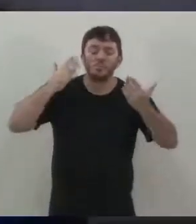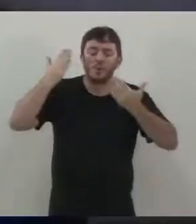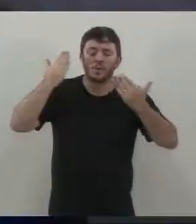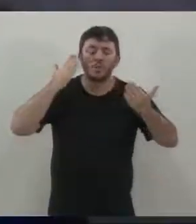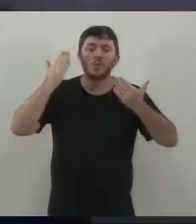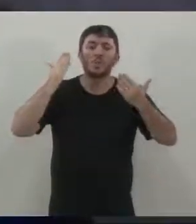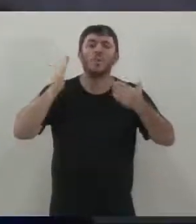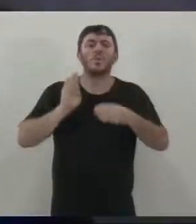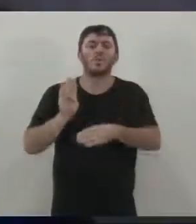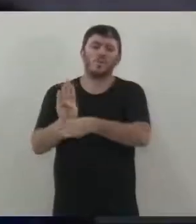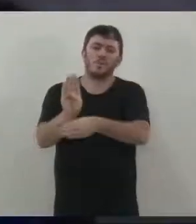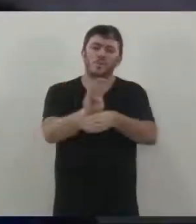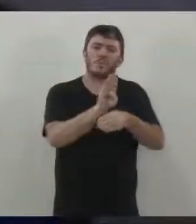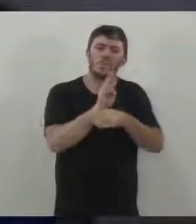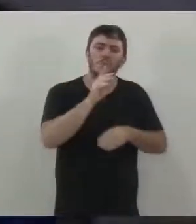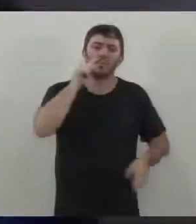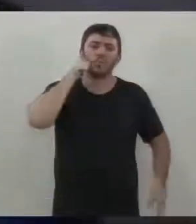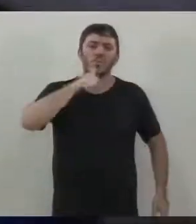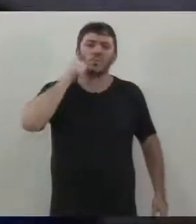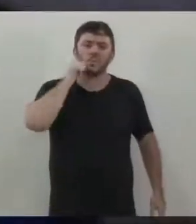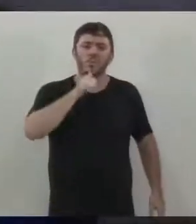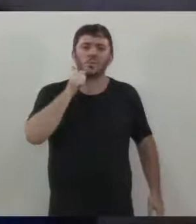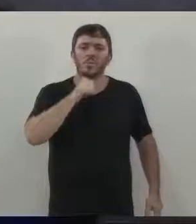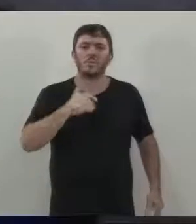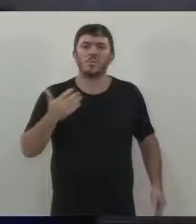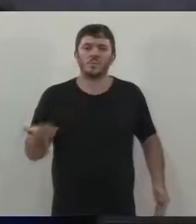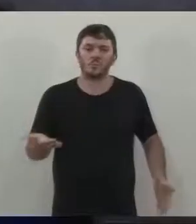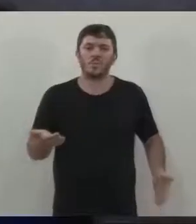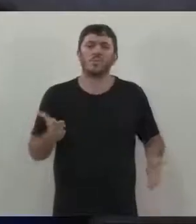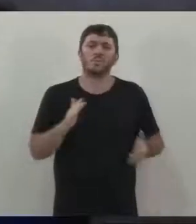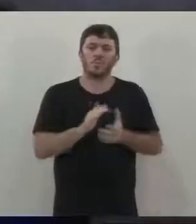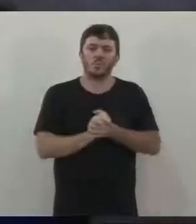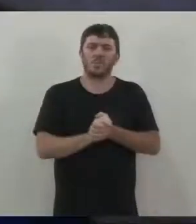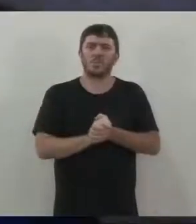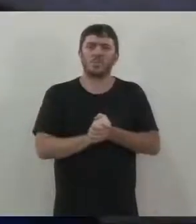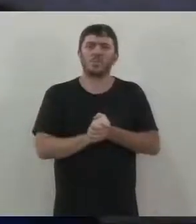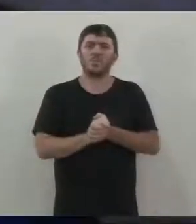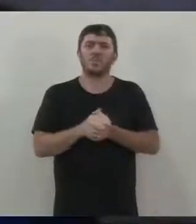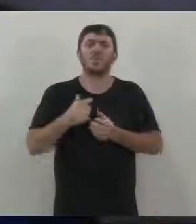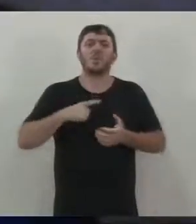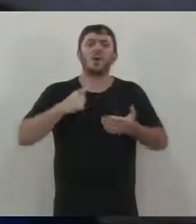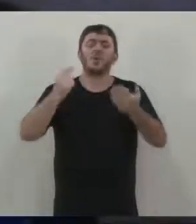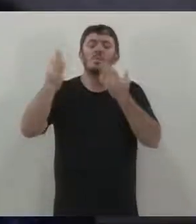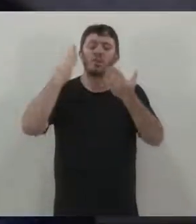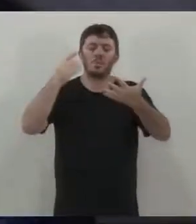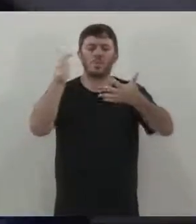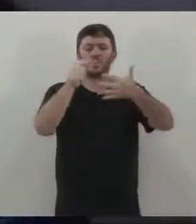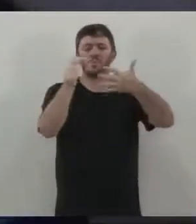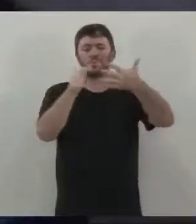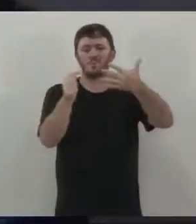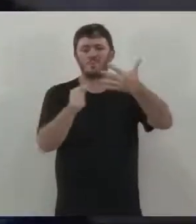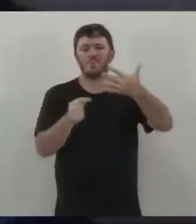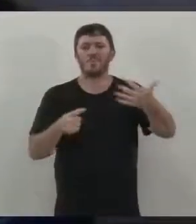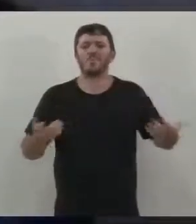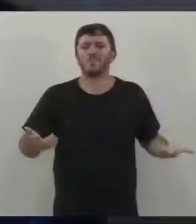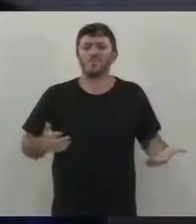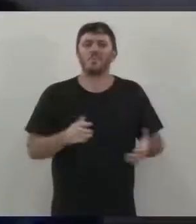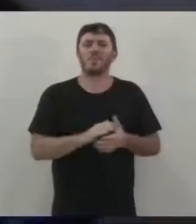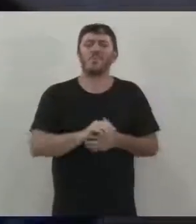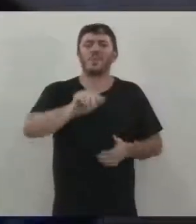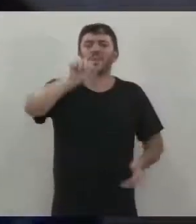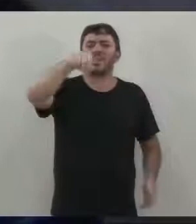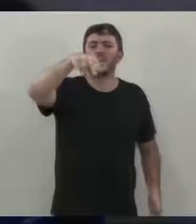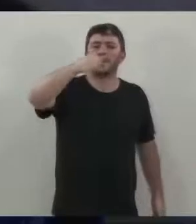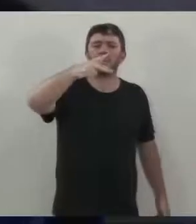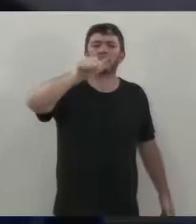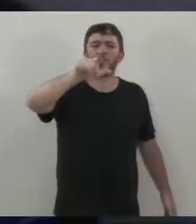essas mulheres, né? A Ju de Jesus é uma, Juliana, uma fofa que ajuda a gente. Teve a Ana Paula, que